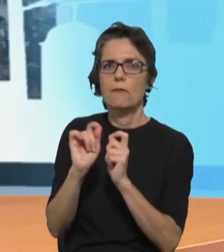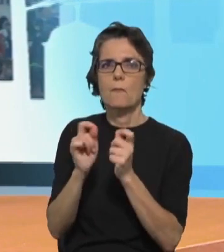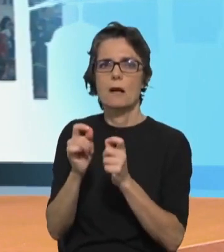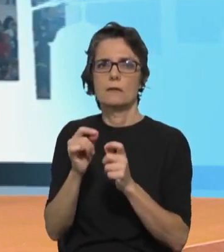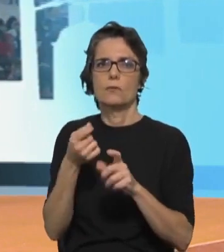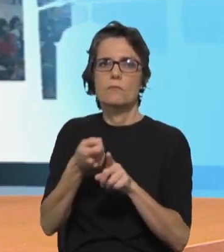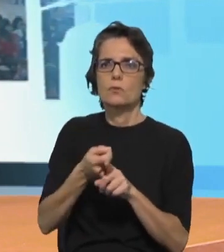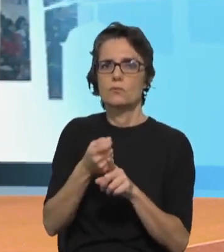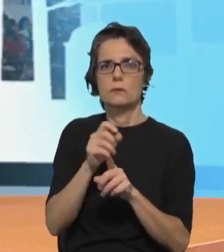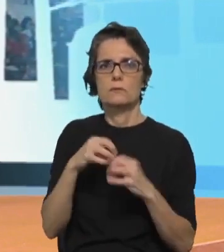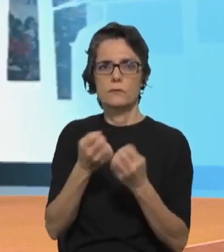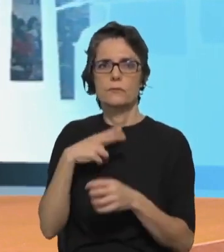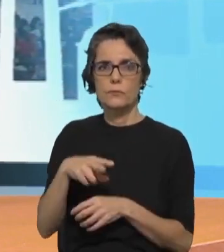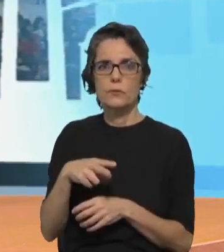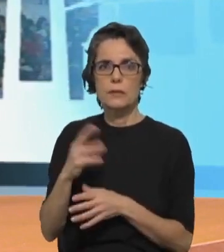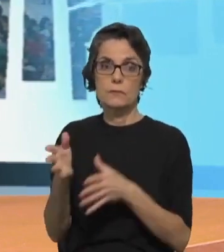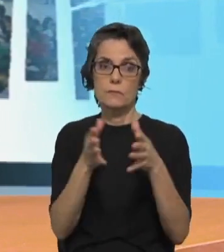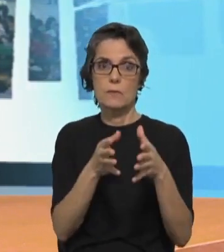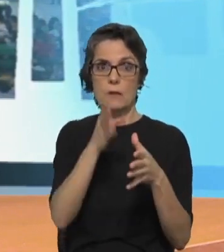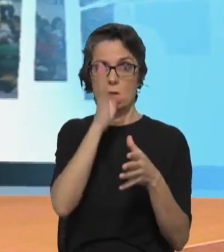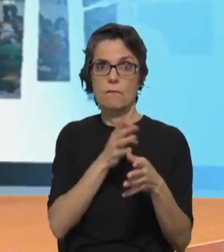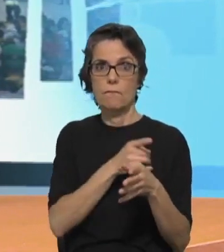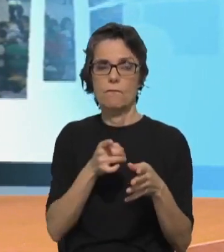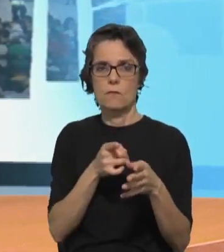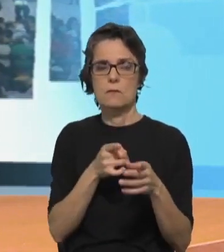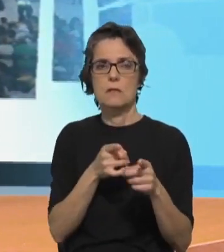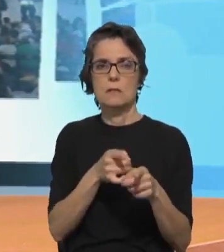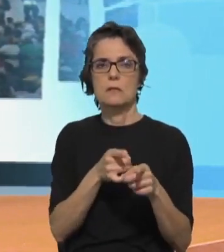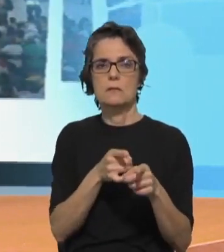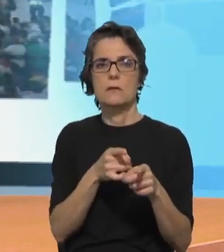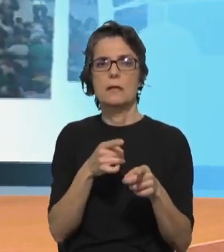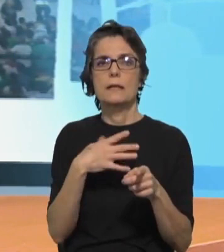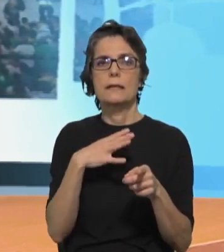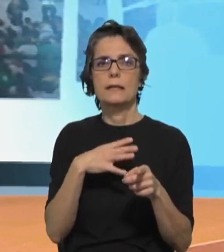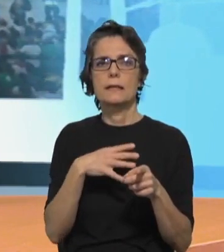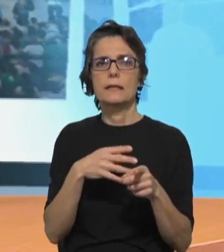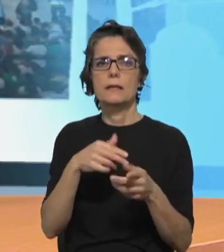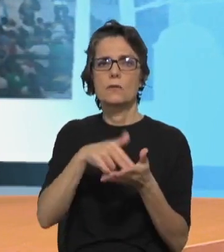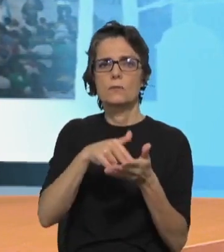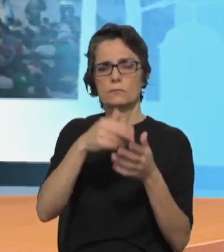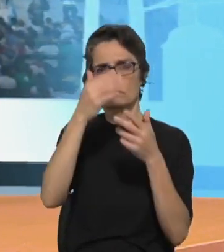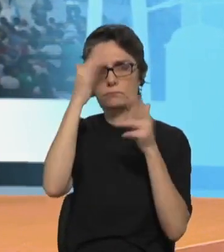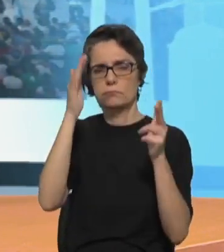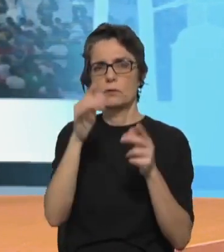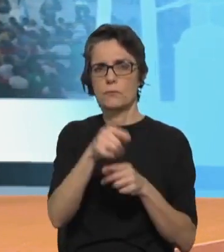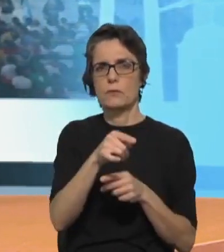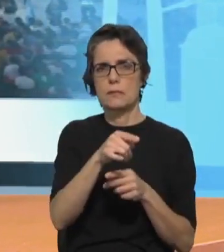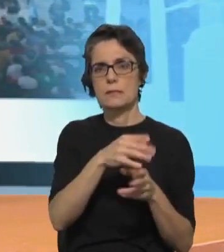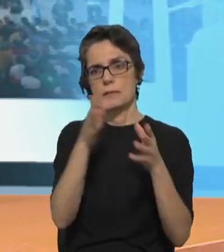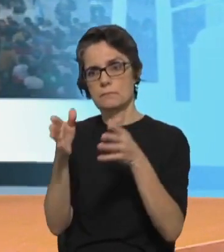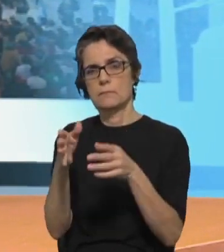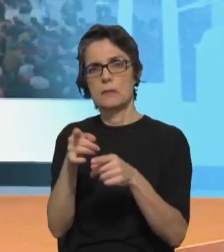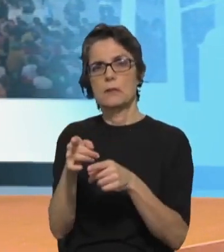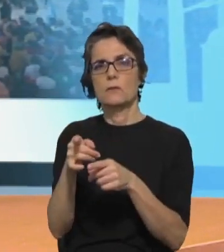portuguesa entre as forças que pretendiam a instauração de um regime democrático em Portugal versus